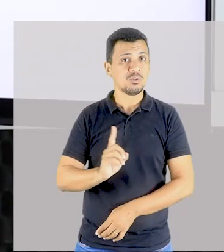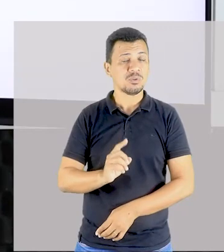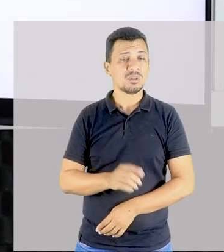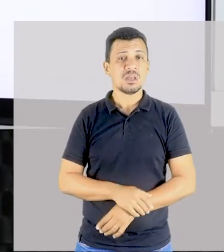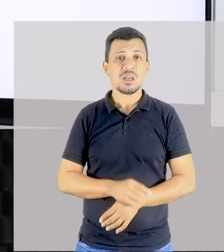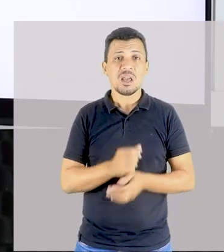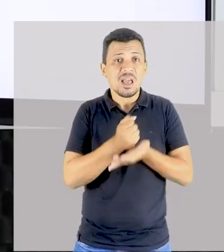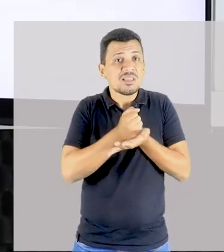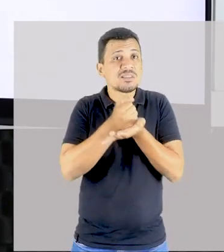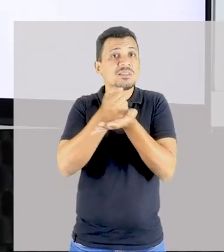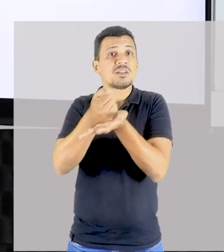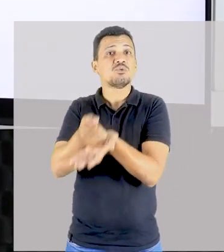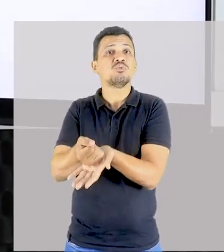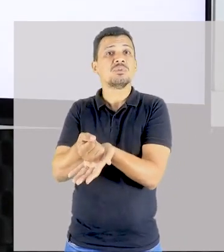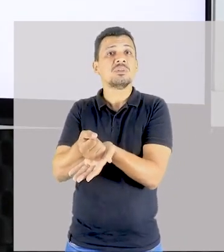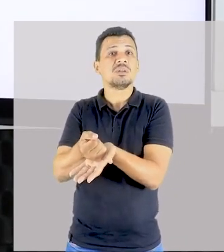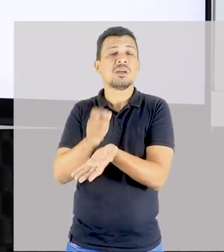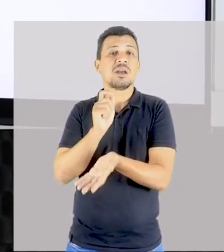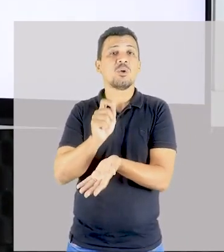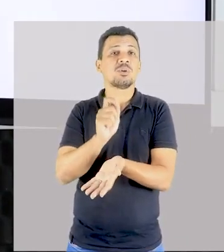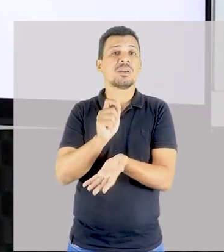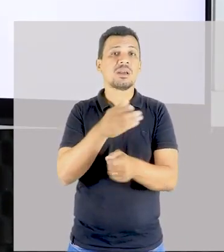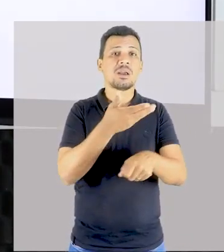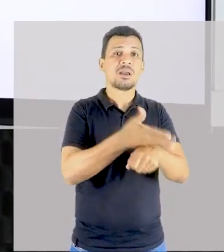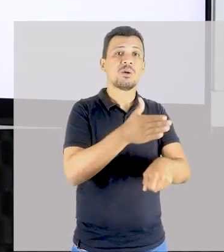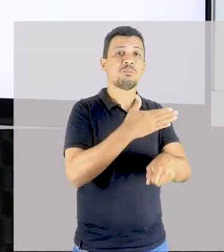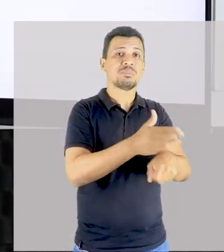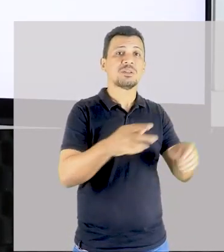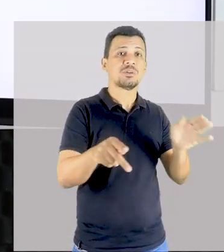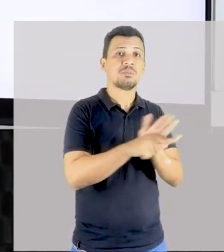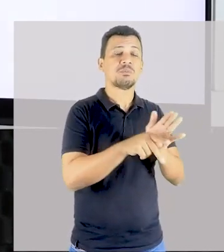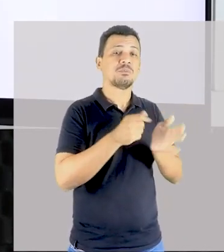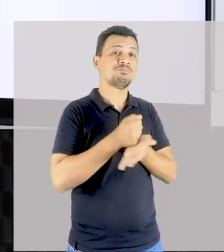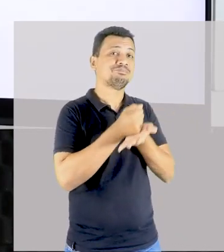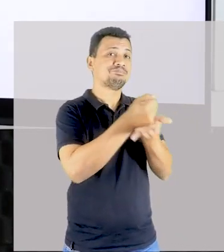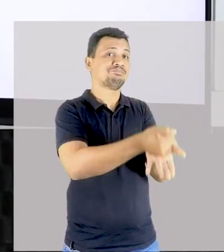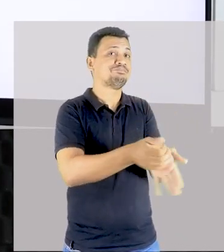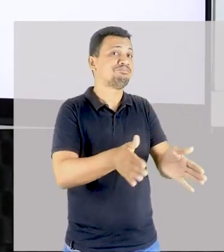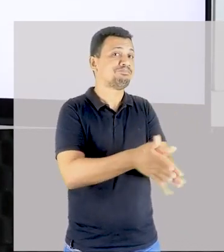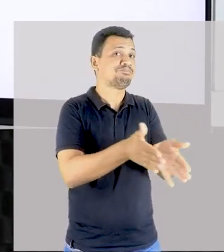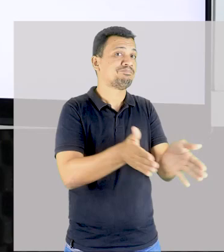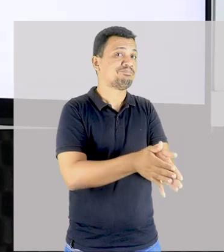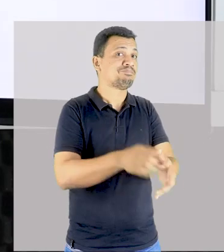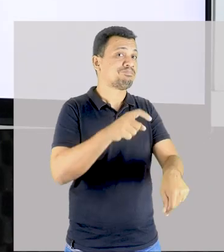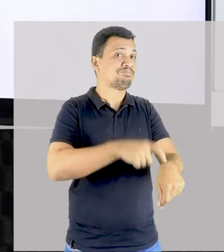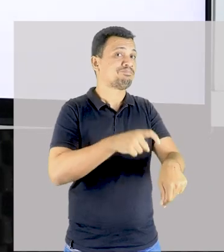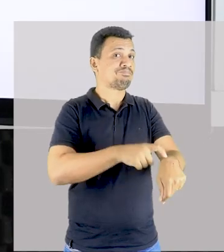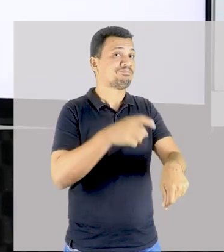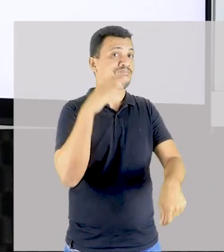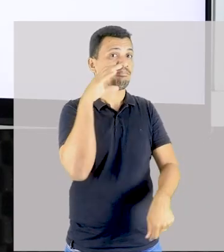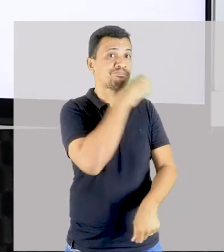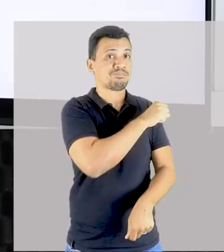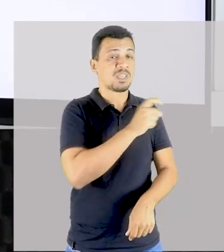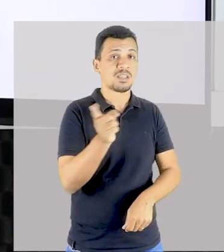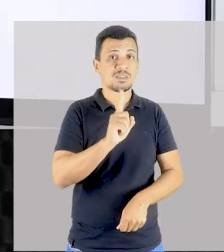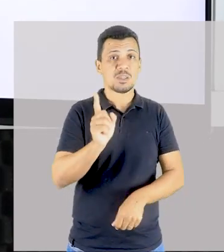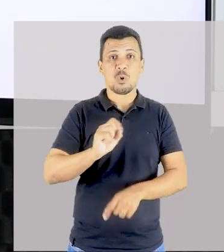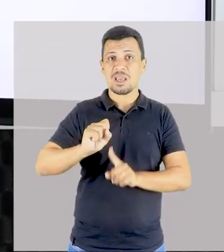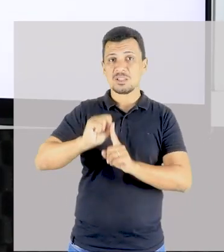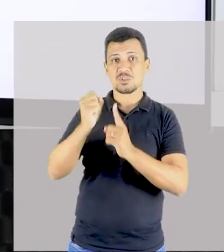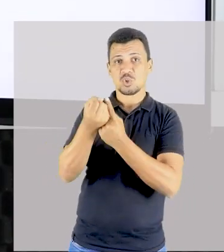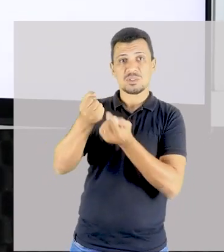específica em um momento específico ela é uma prática assistencialista Ela não é uma prática de assistência social porque